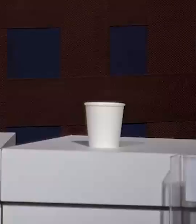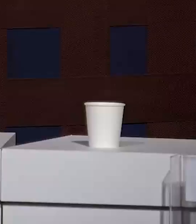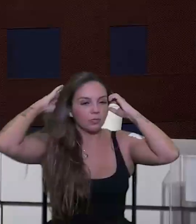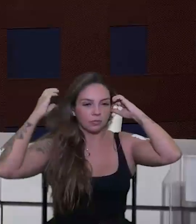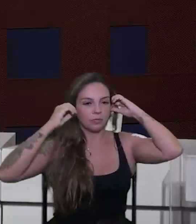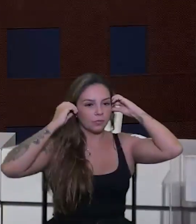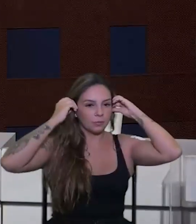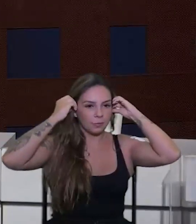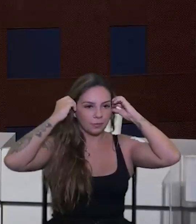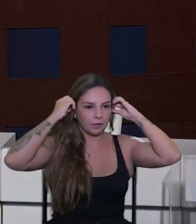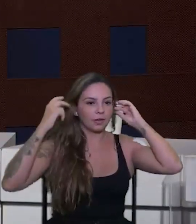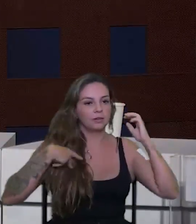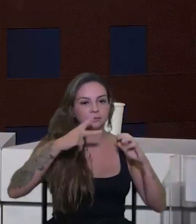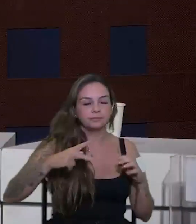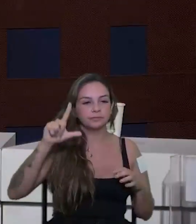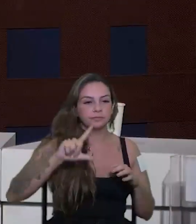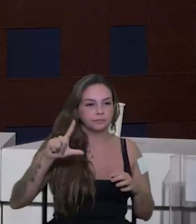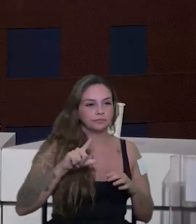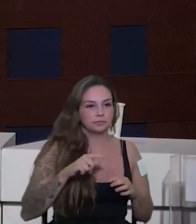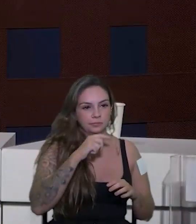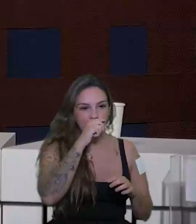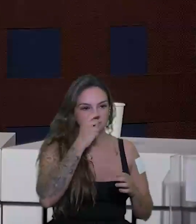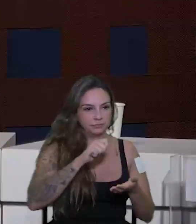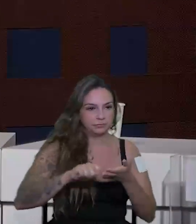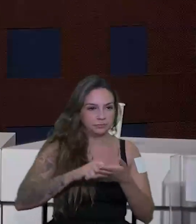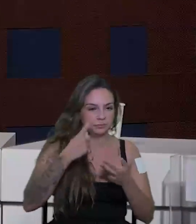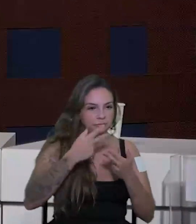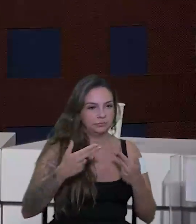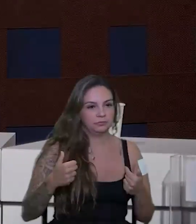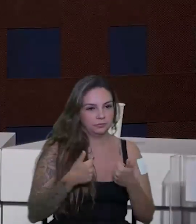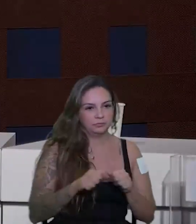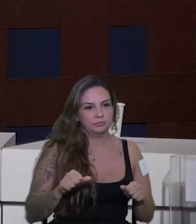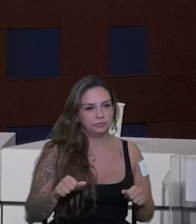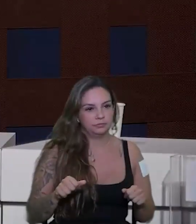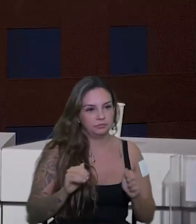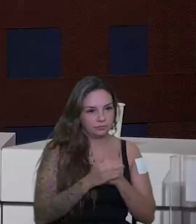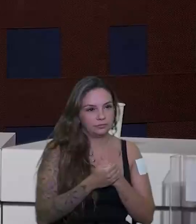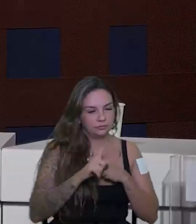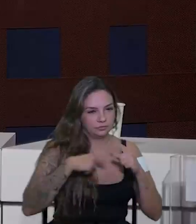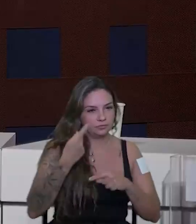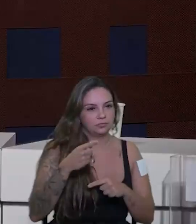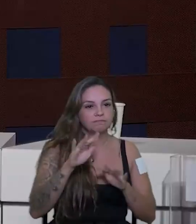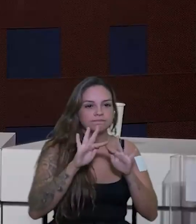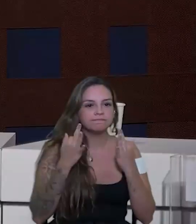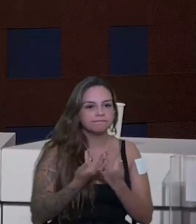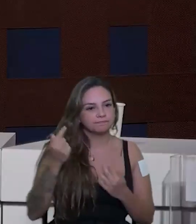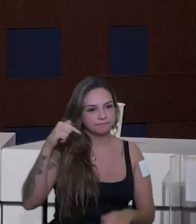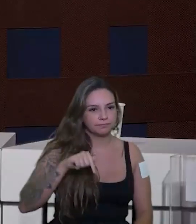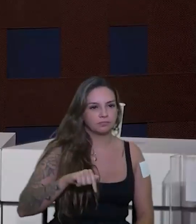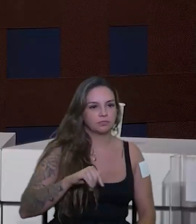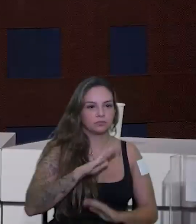pesquisadora, sou professora de literatura, mas escrever era um negócio que estava escondido. E depois que essa família